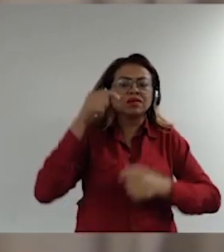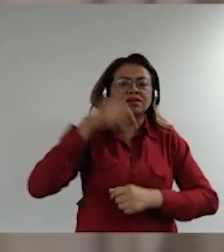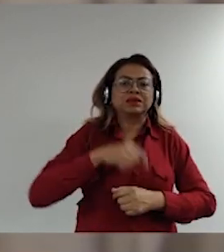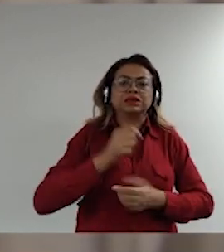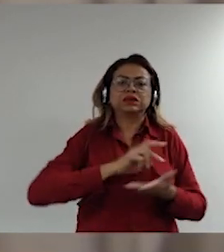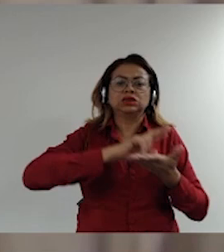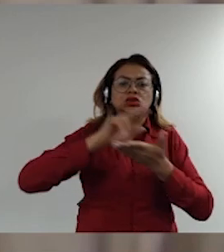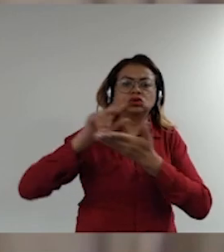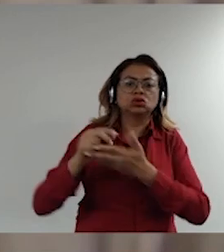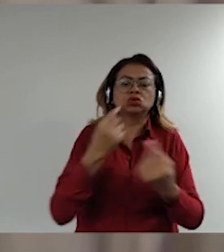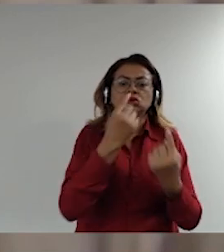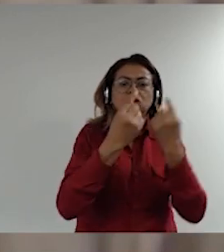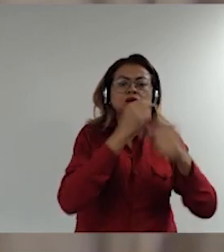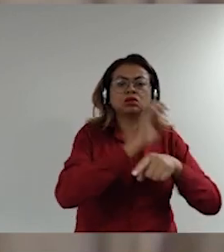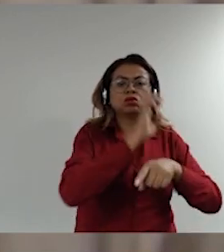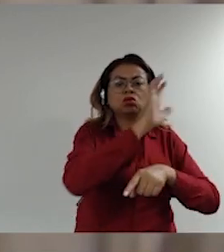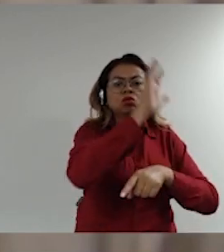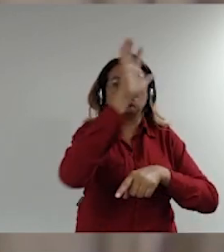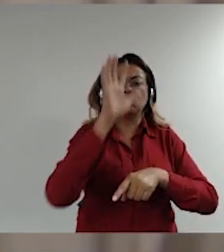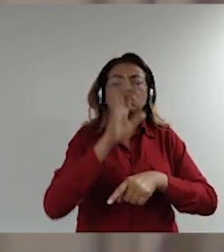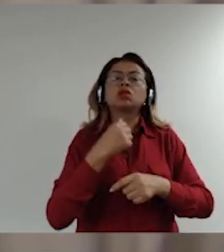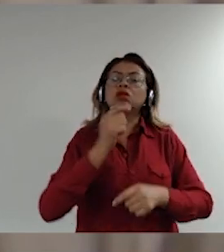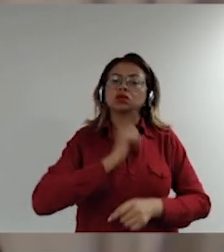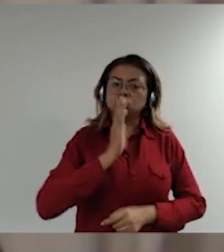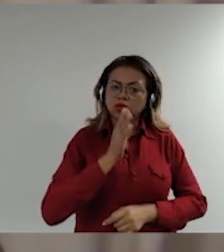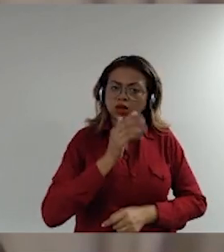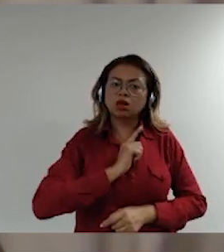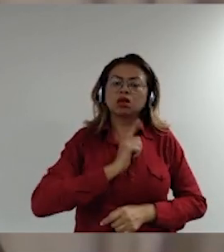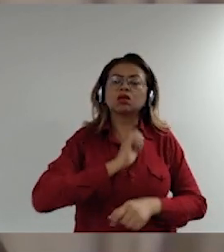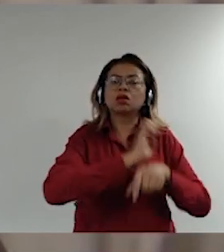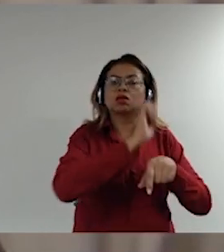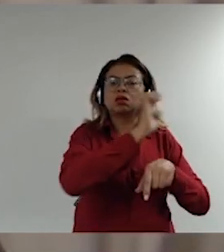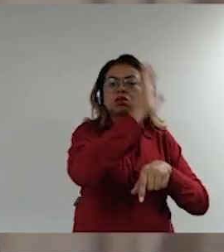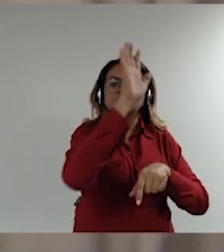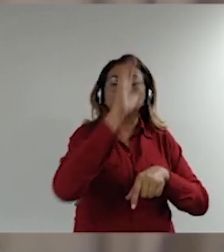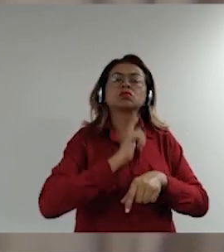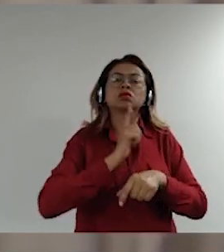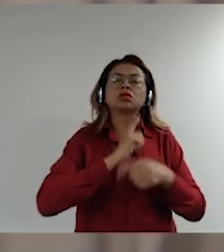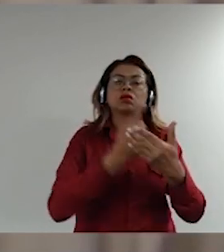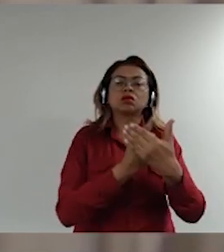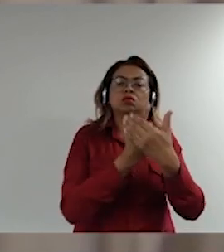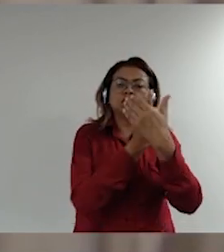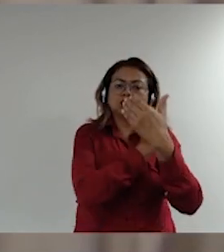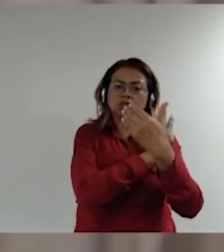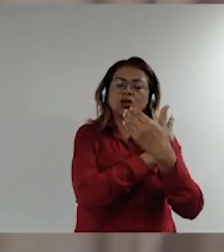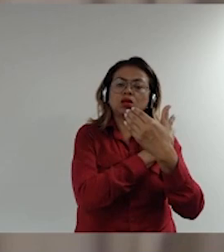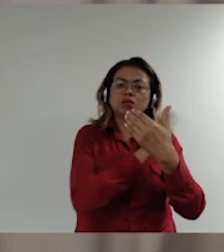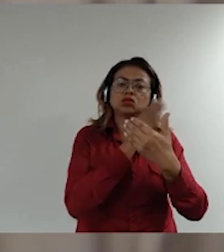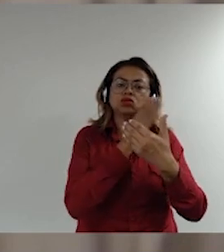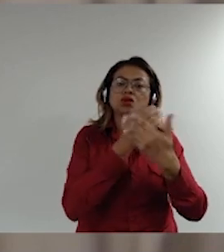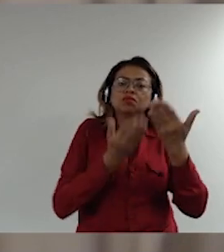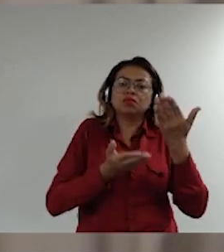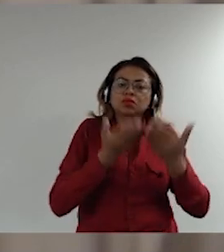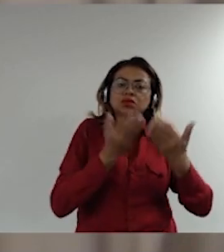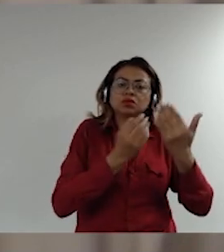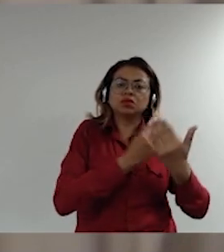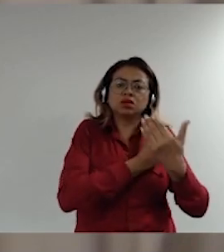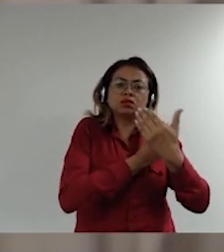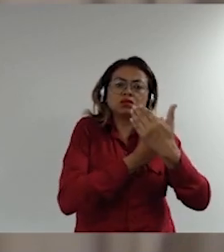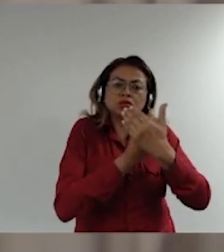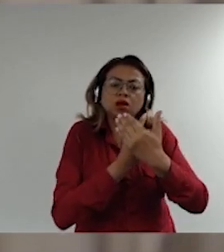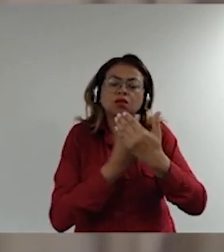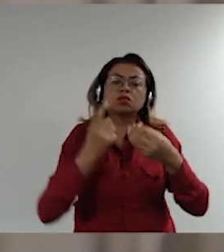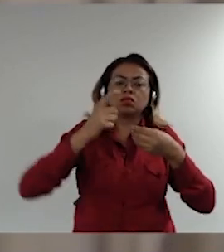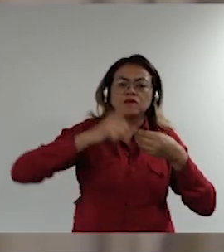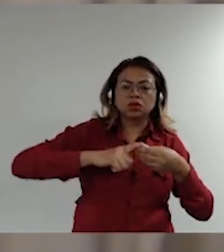diferente, de região para região. Nós temos regiões que já está com isolamento sendo flexibilizado,